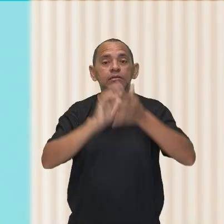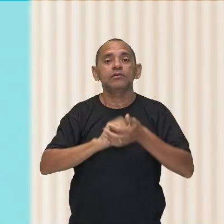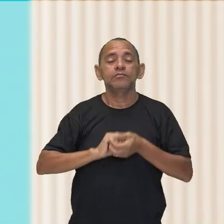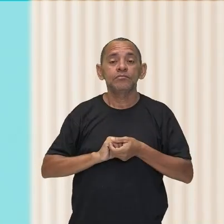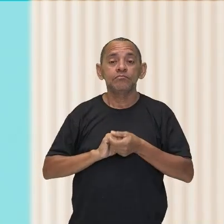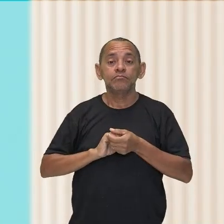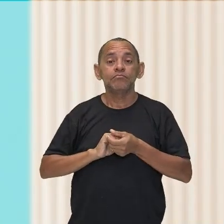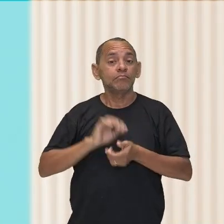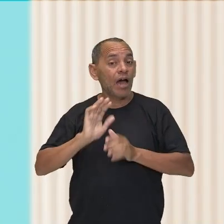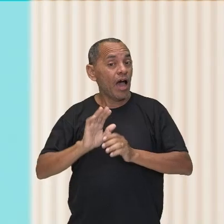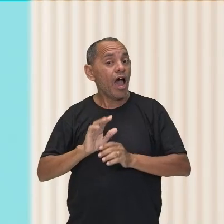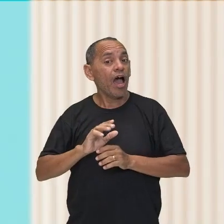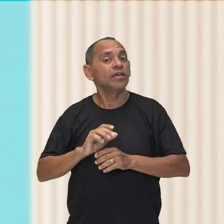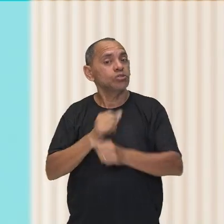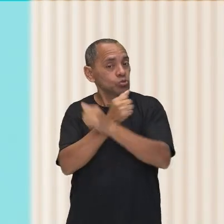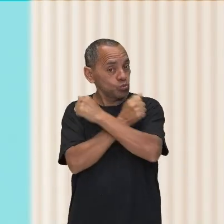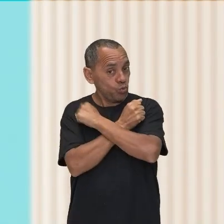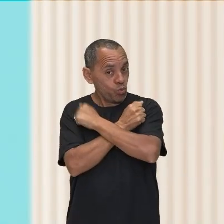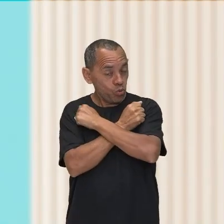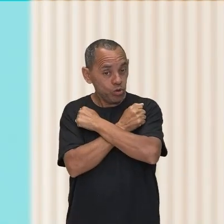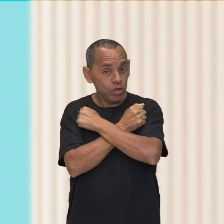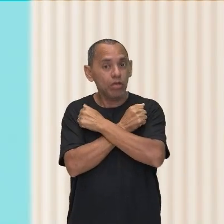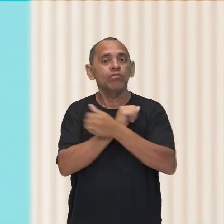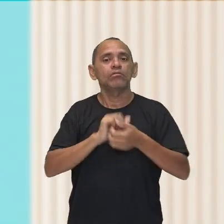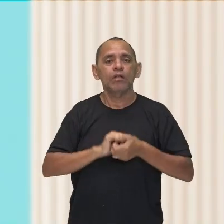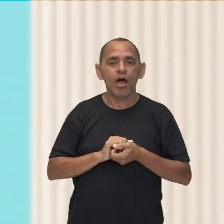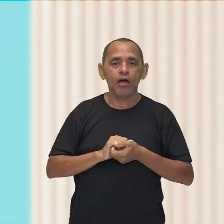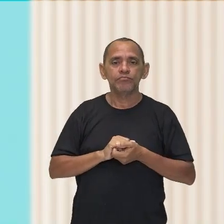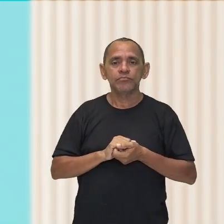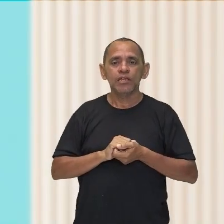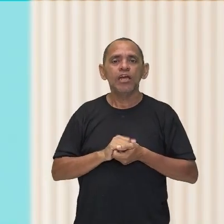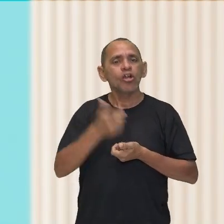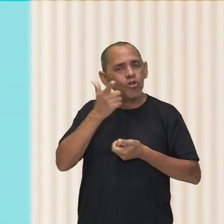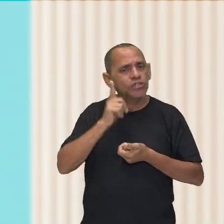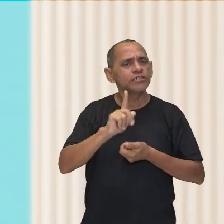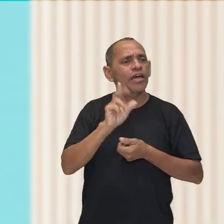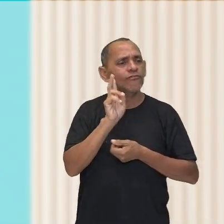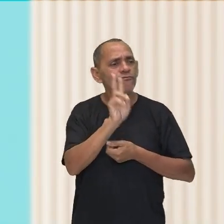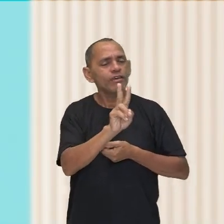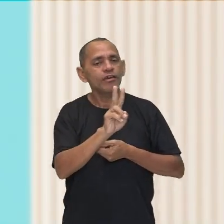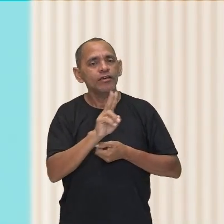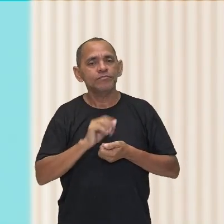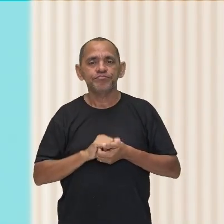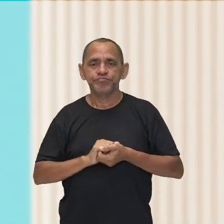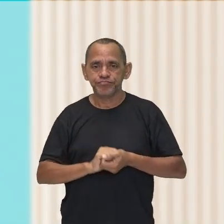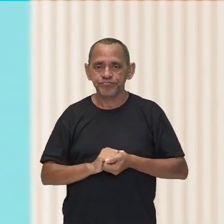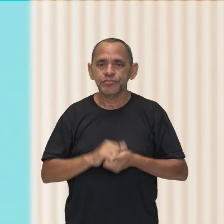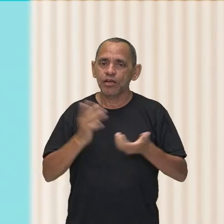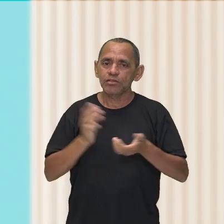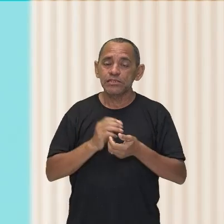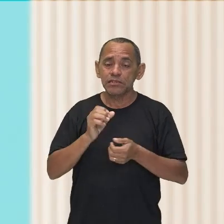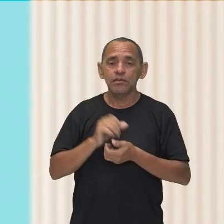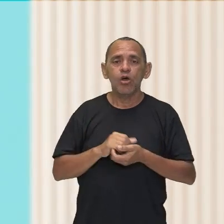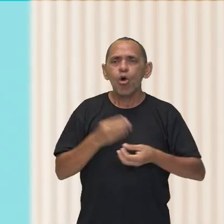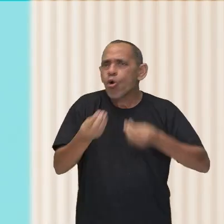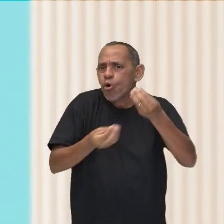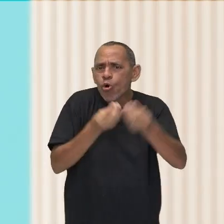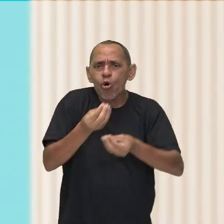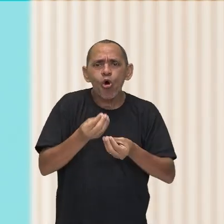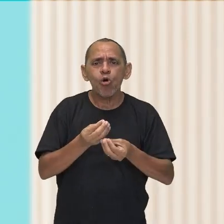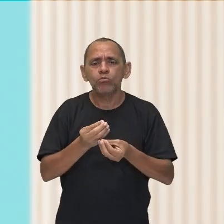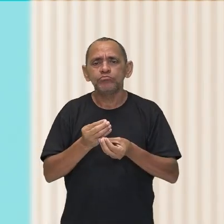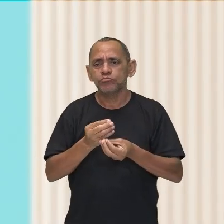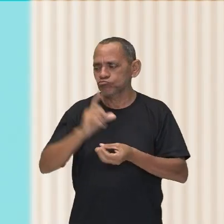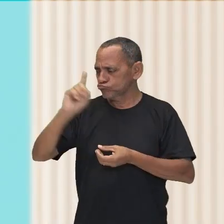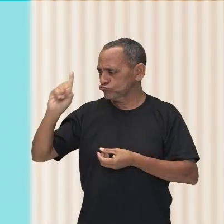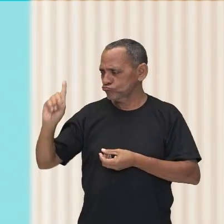consegue enxergar. Então como é que os jogadores vão saber qual é a direção que tem que chutar? Tem o chamador